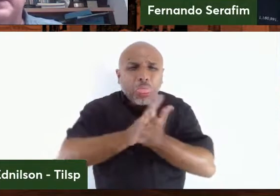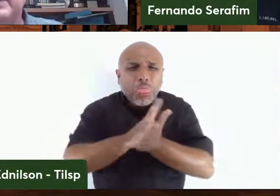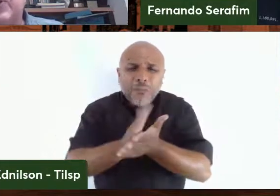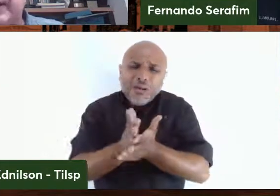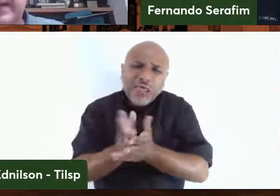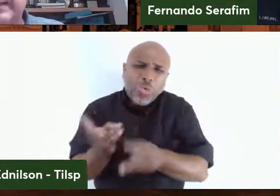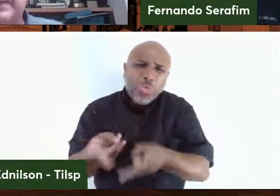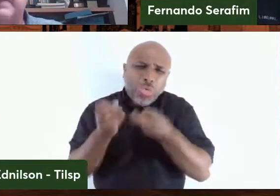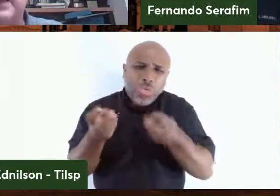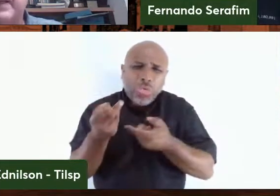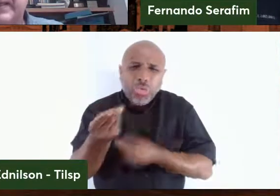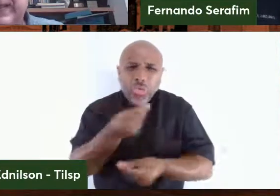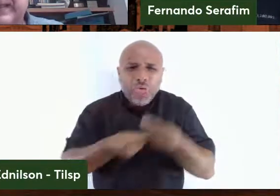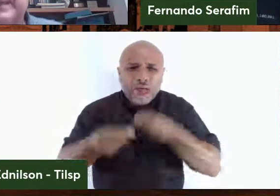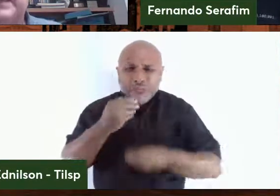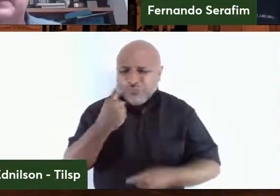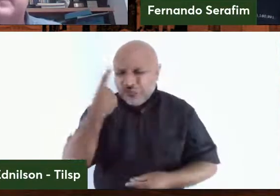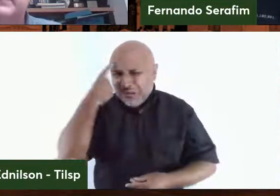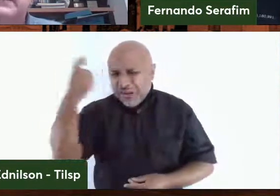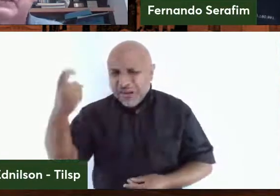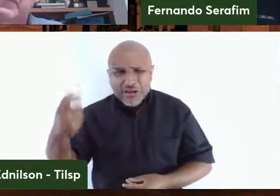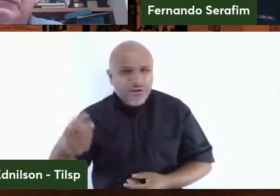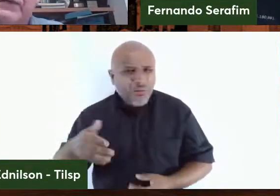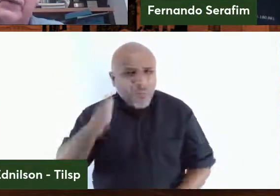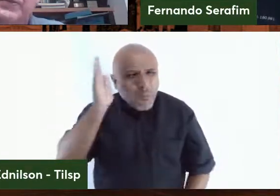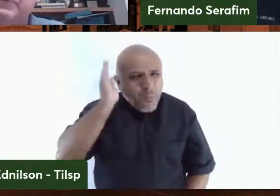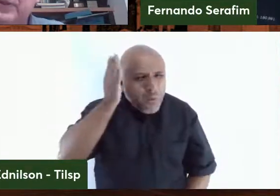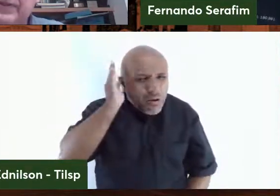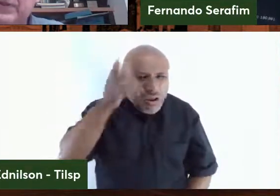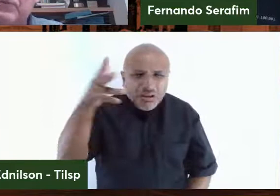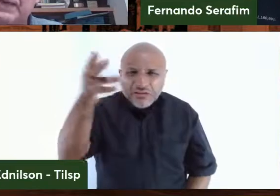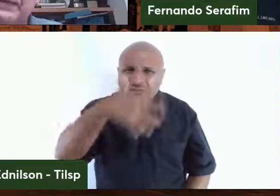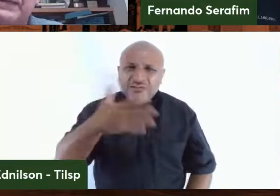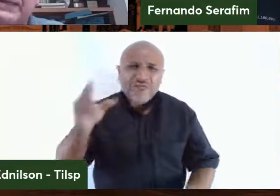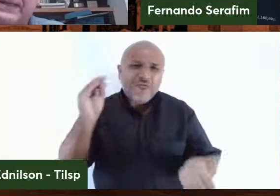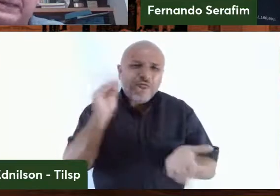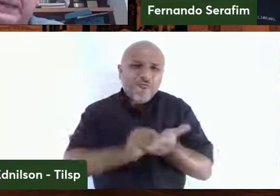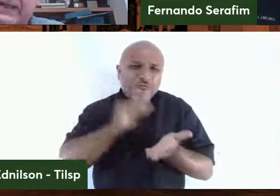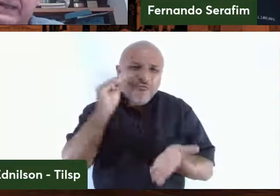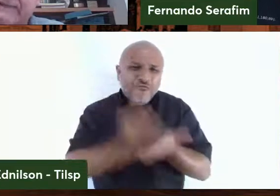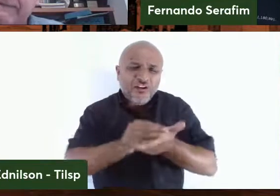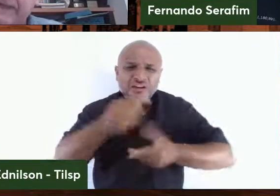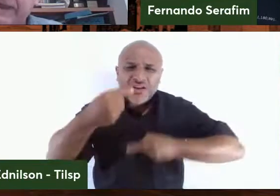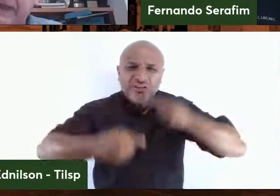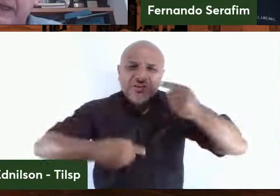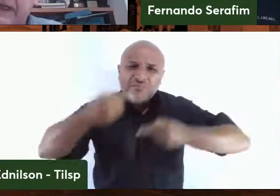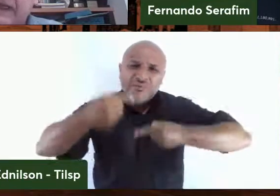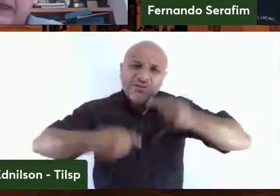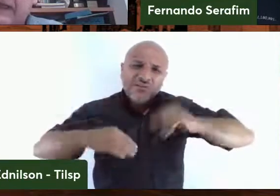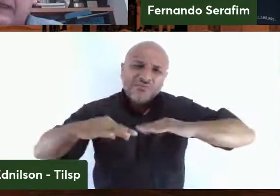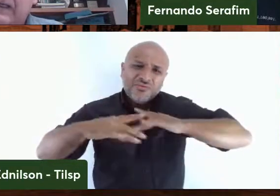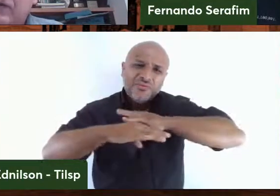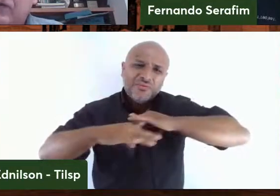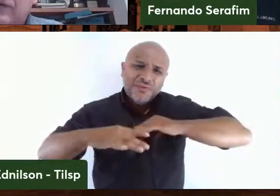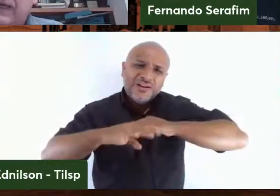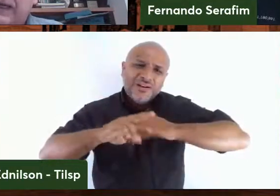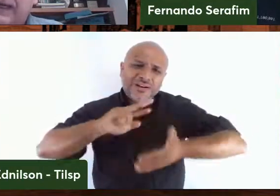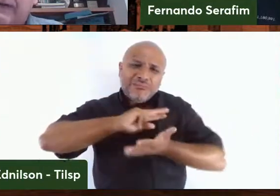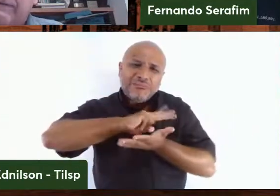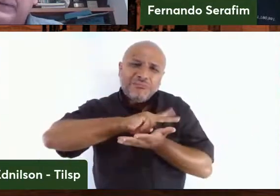sabe, pela ignorância, pela ganância, por falta de política urbana, etc.